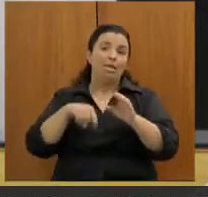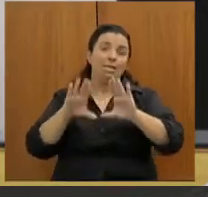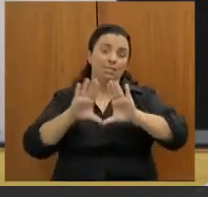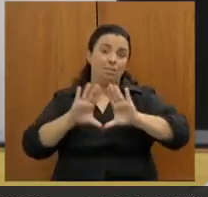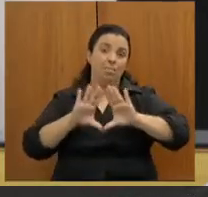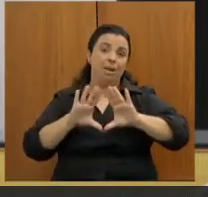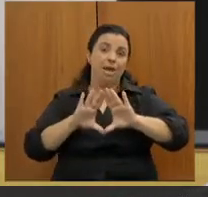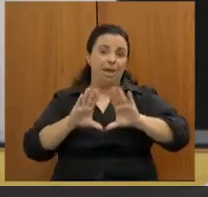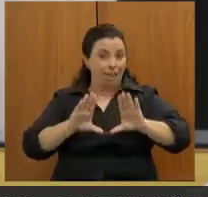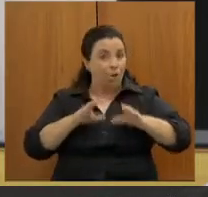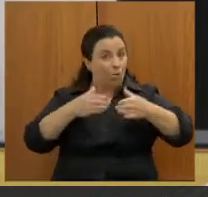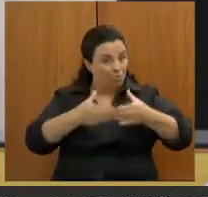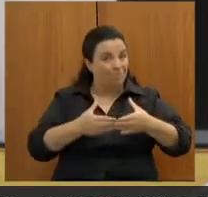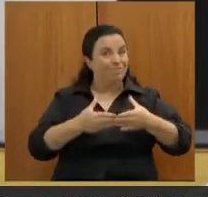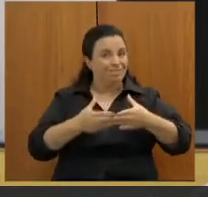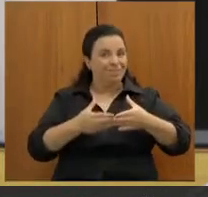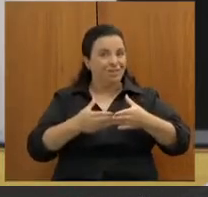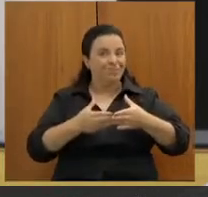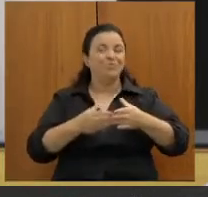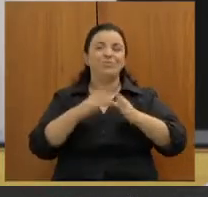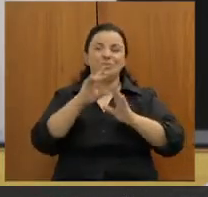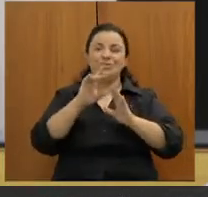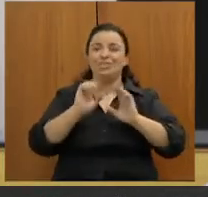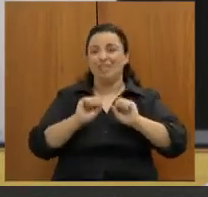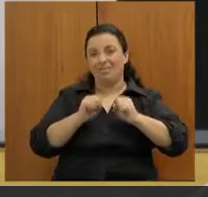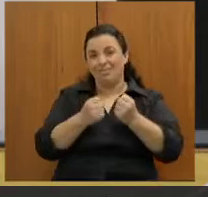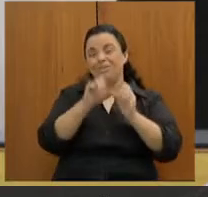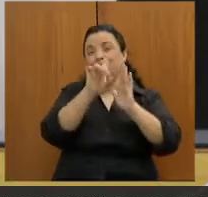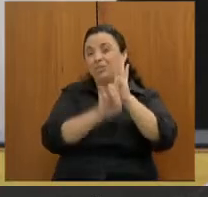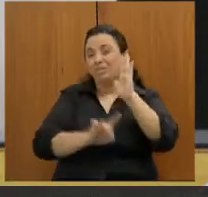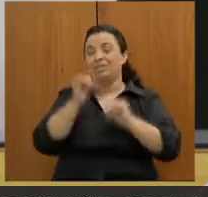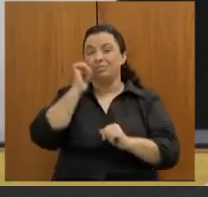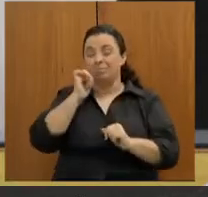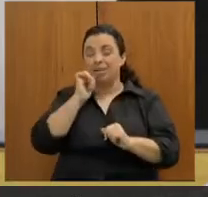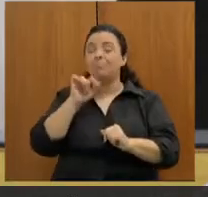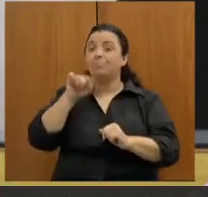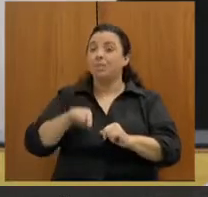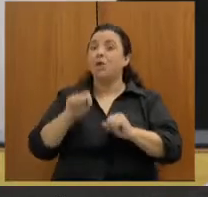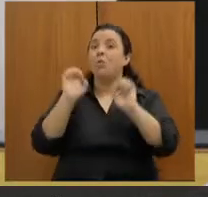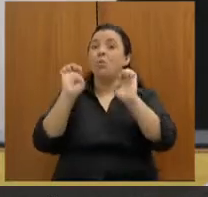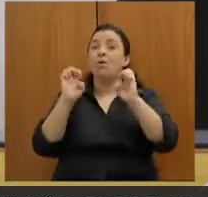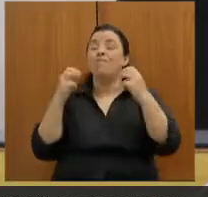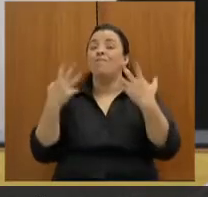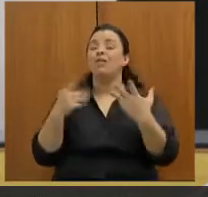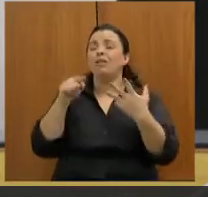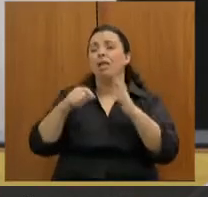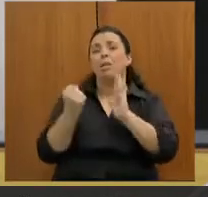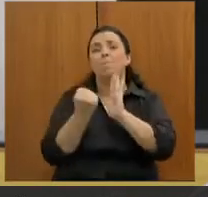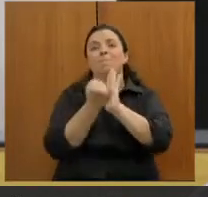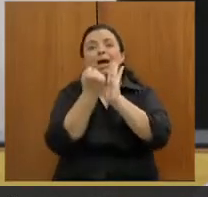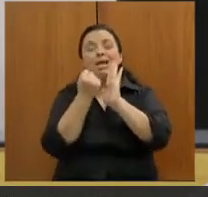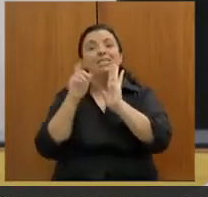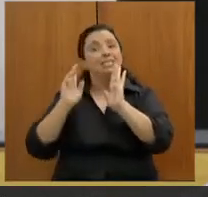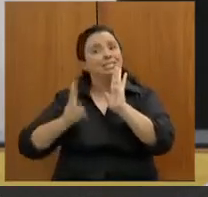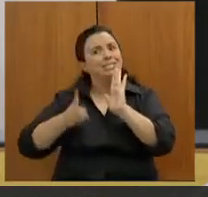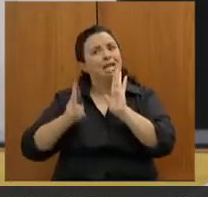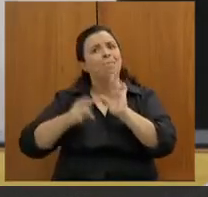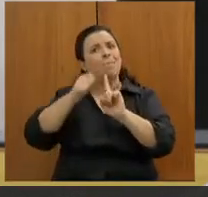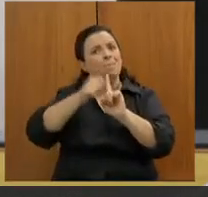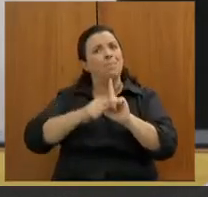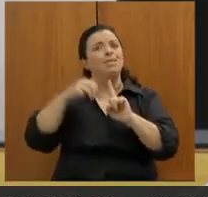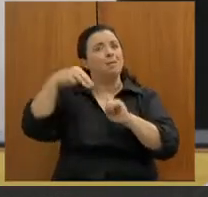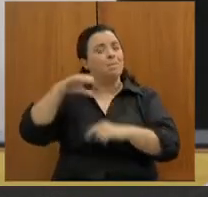no evento que demarca todos os meses de Março a luta das mulheres né nas diversas frentes